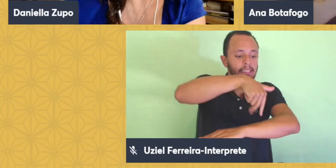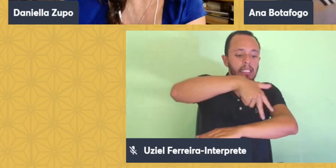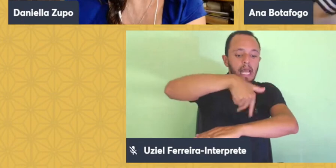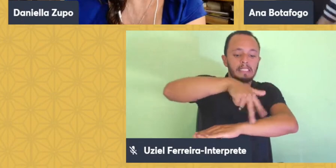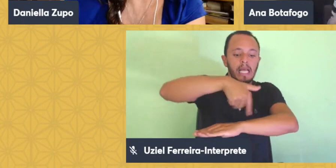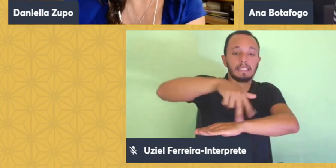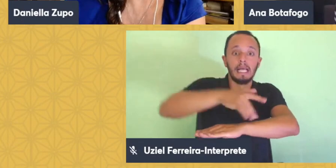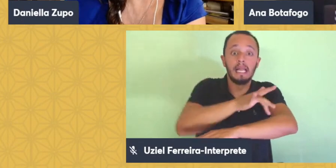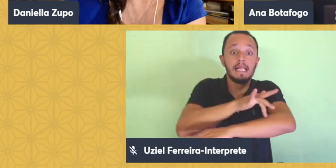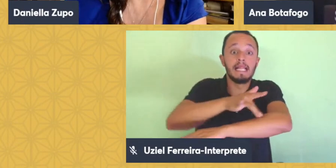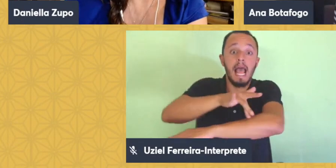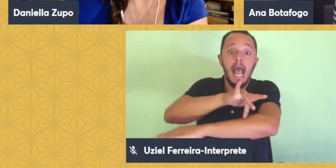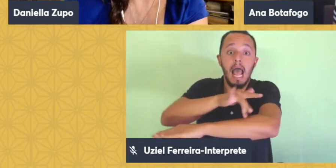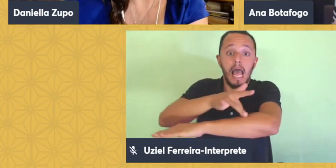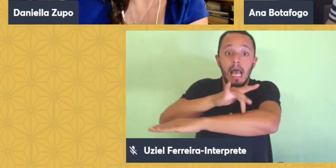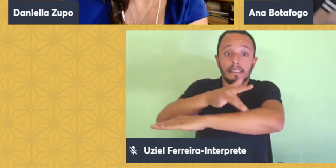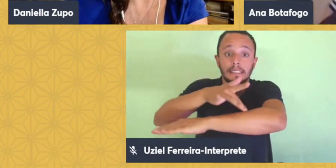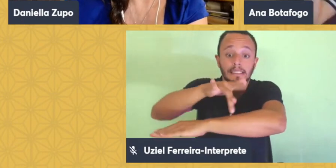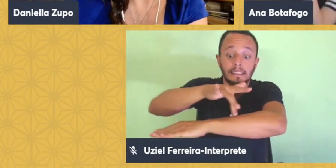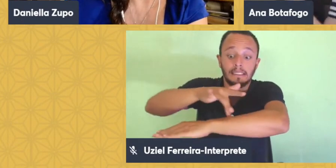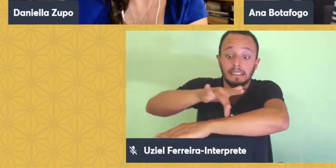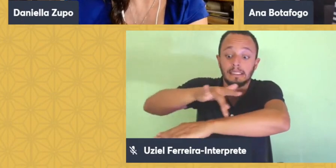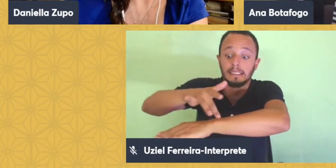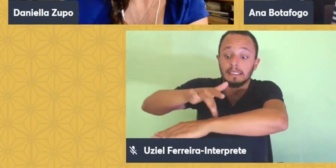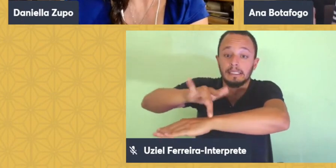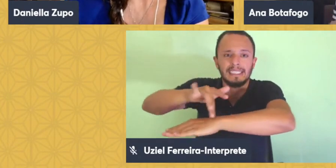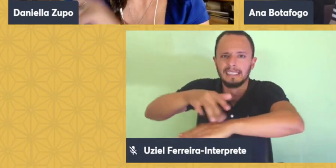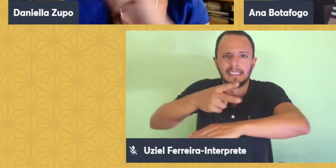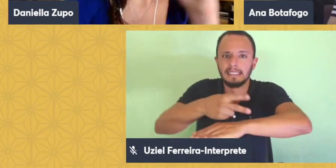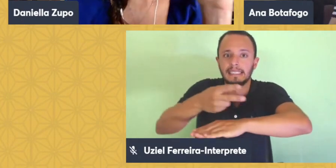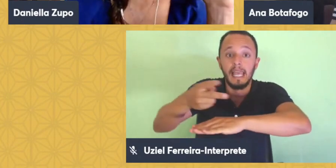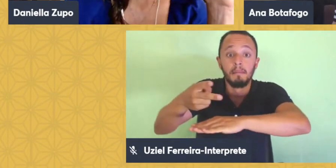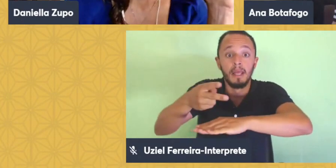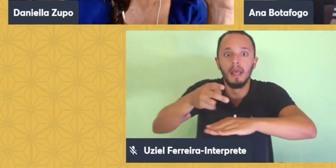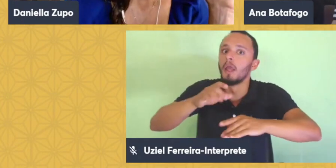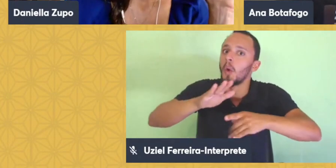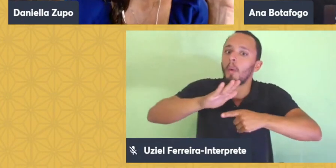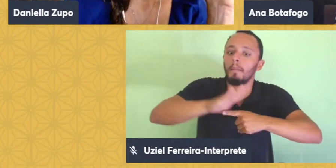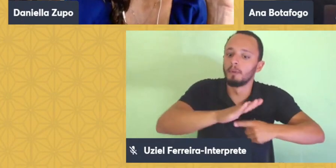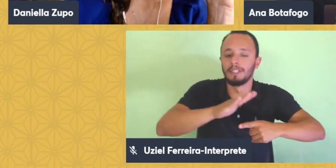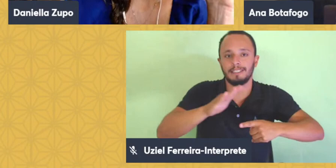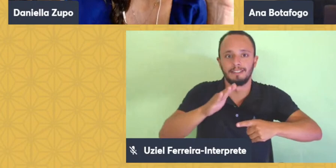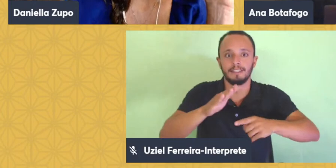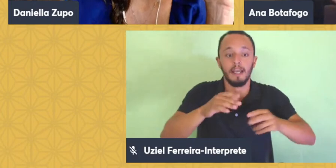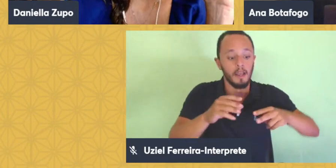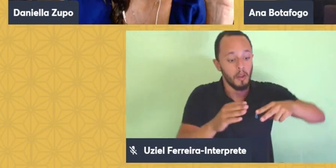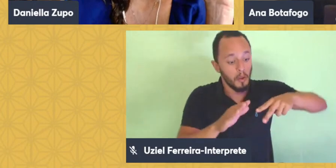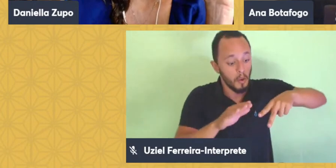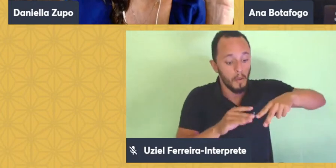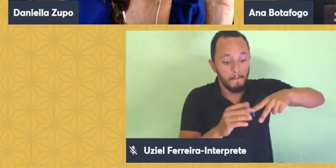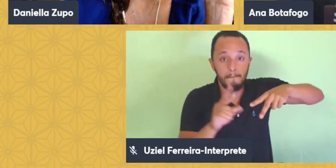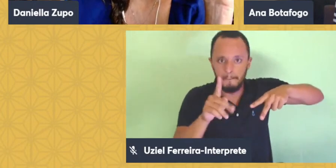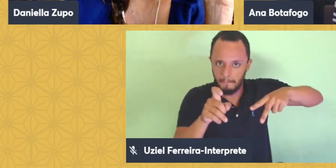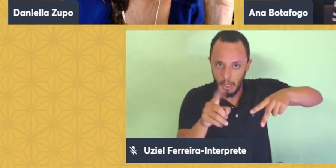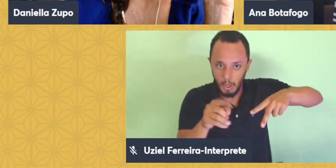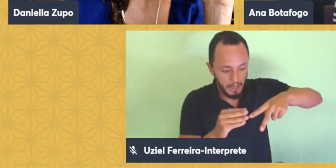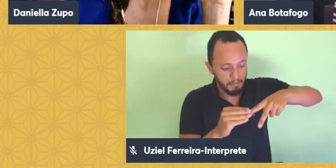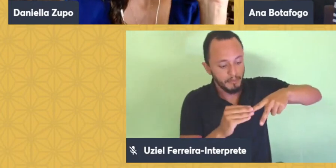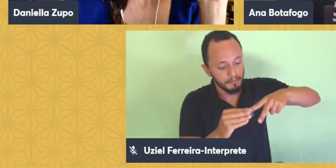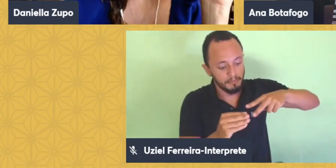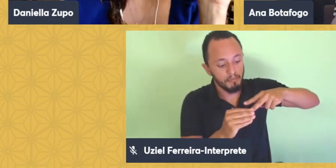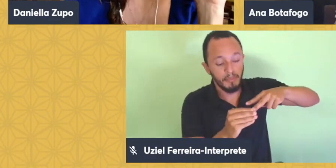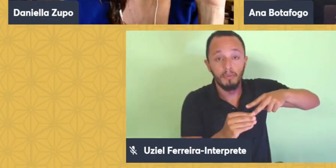ponta então eu protegia muito porque eu já tinha tantas outras dores eu não queria ter nenhuma dor de de machucado de